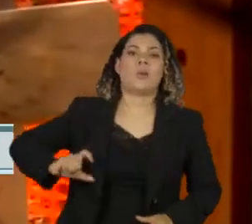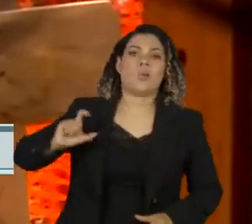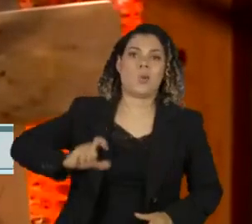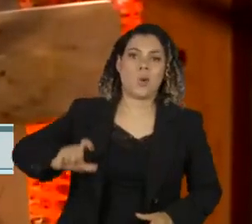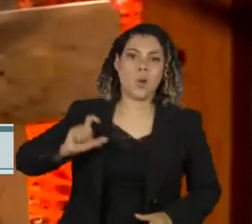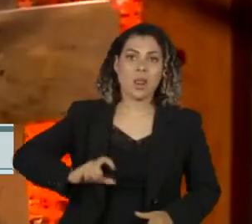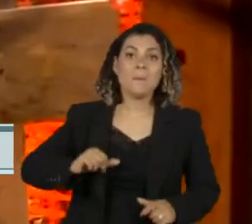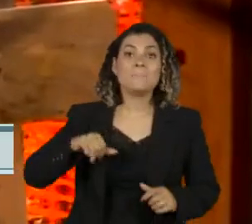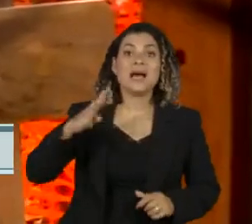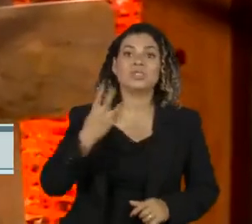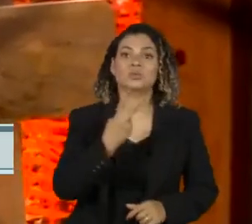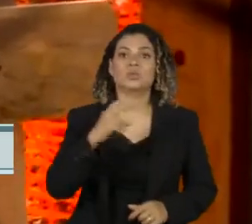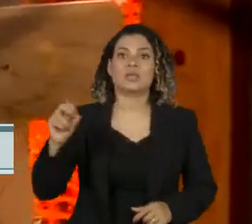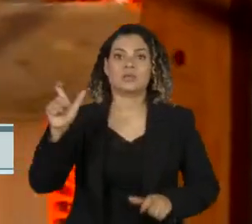mais de 200 pessoas